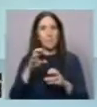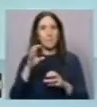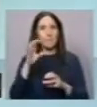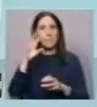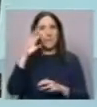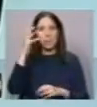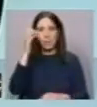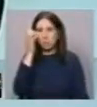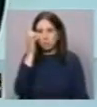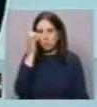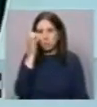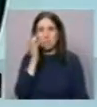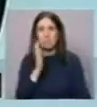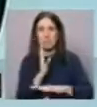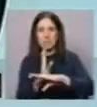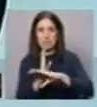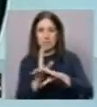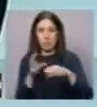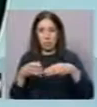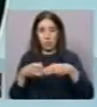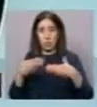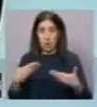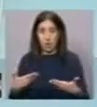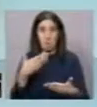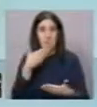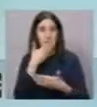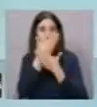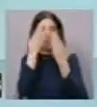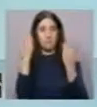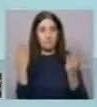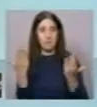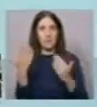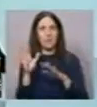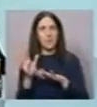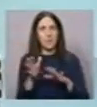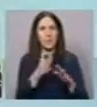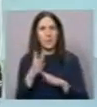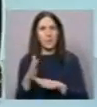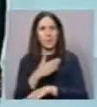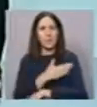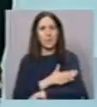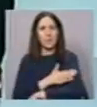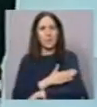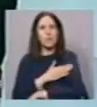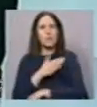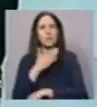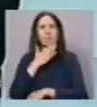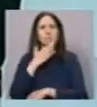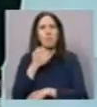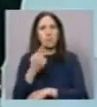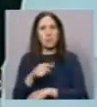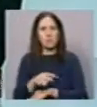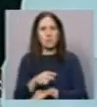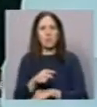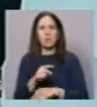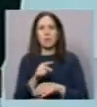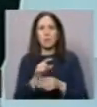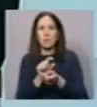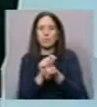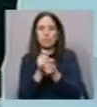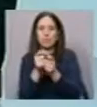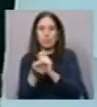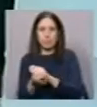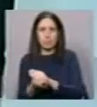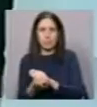forte no grupo central agora durante a manhã. O vento será também moderado a forte de sudoeste a rodar gradualmente para